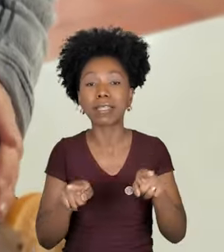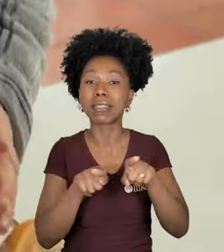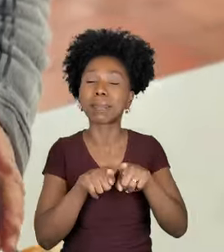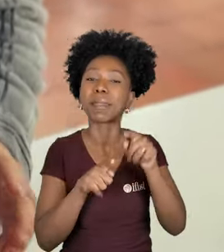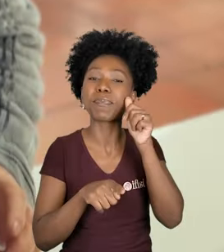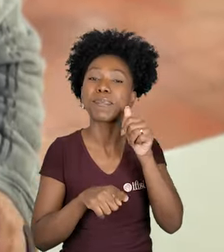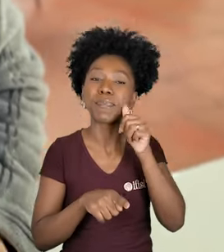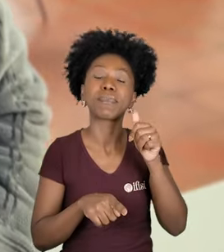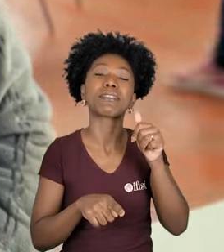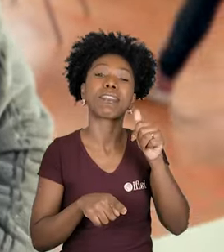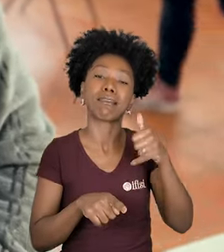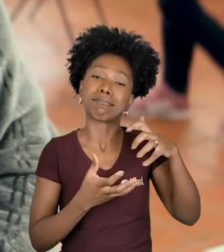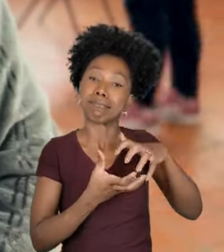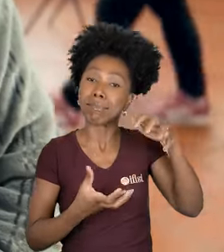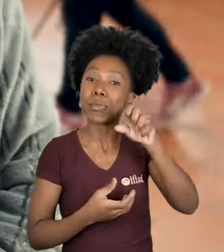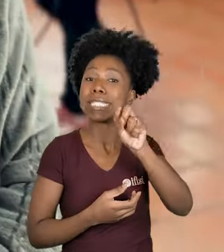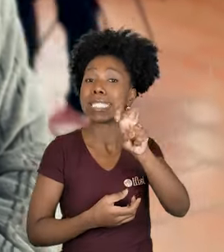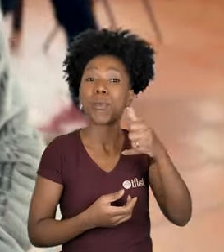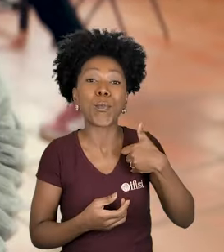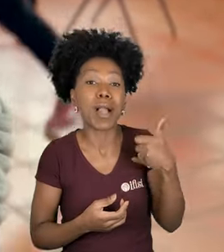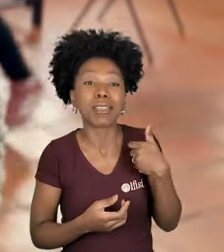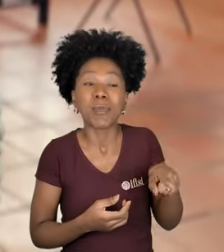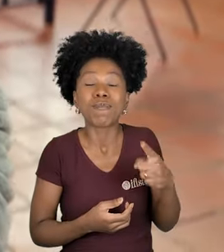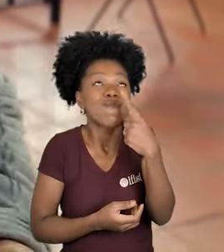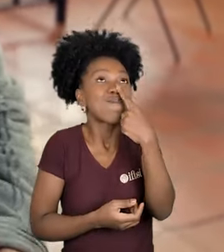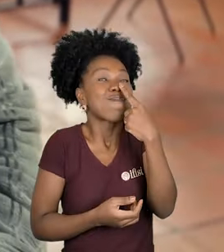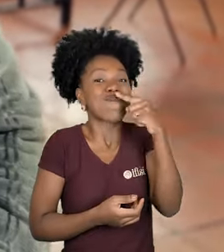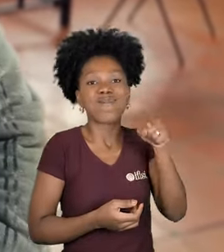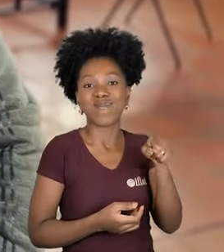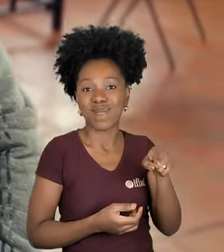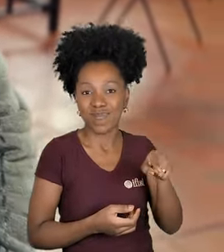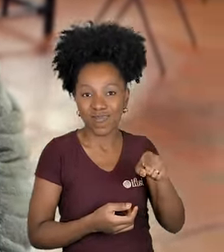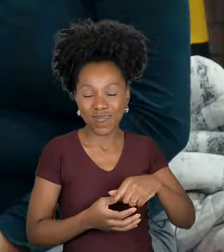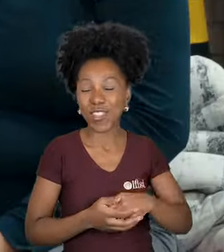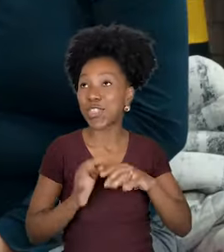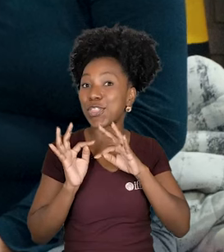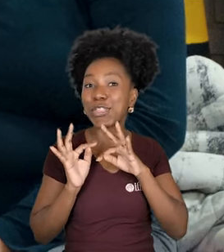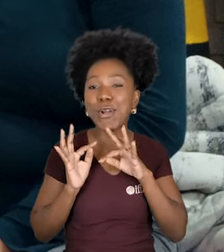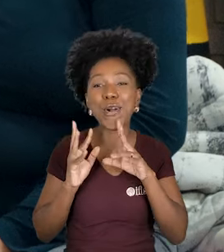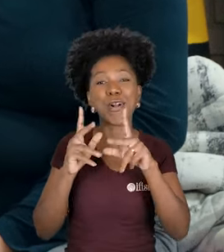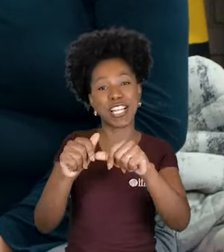senhora de 85 anos, que eu me afeiçoei demais a ela. Eu também.